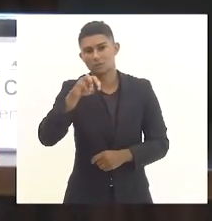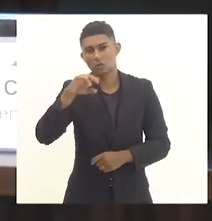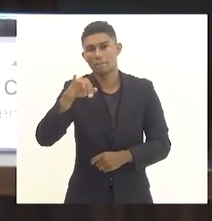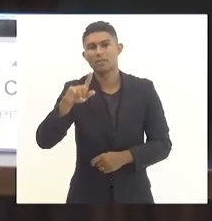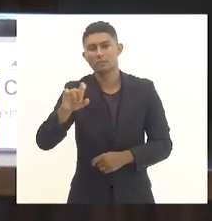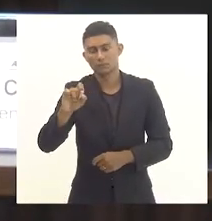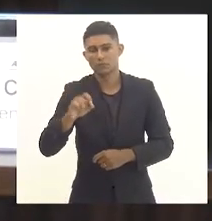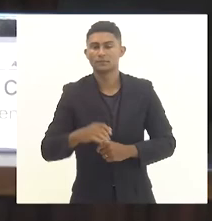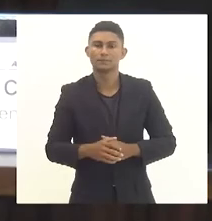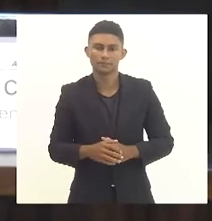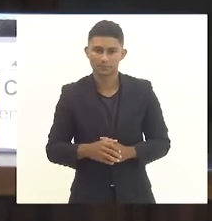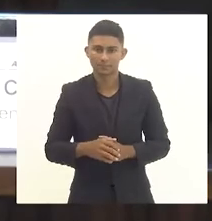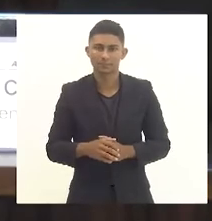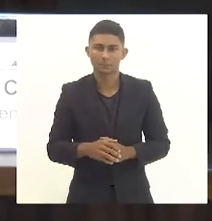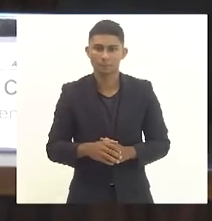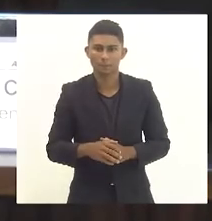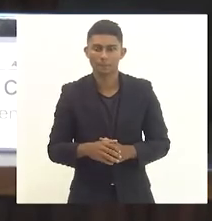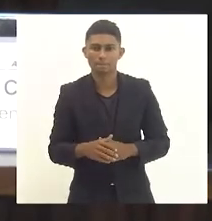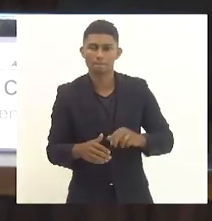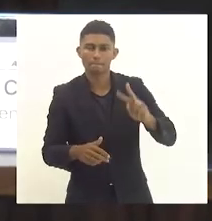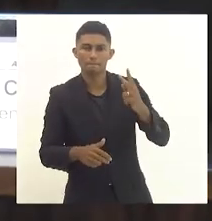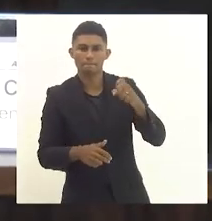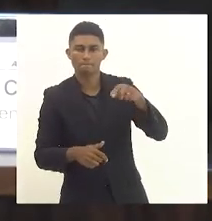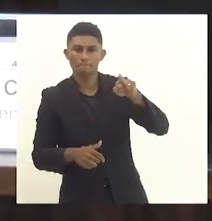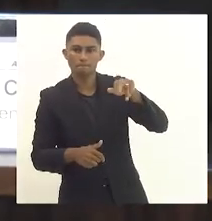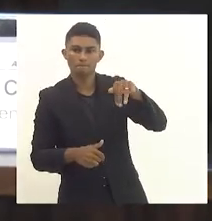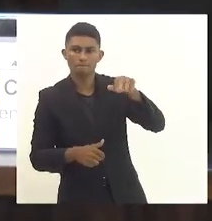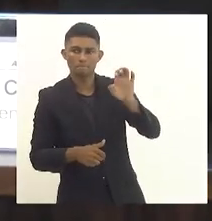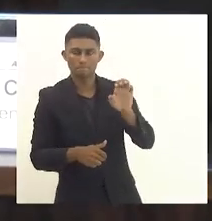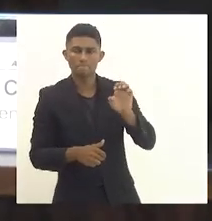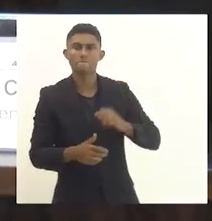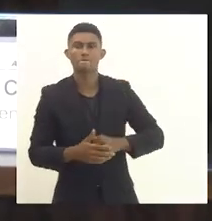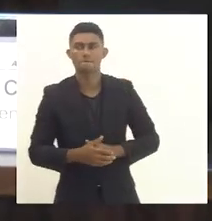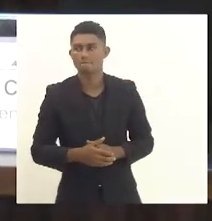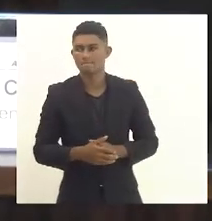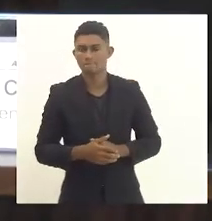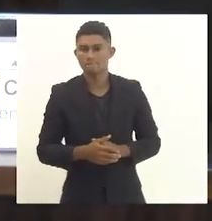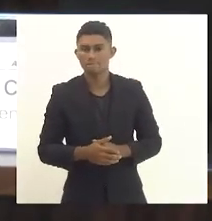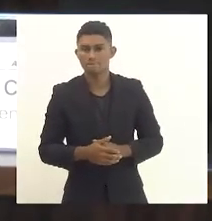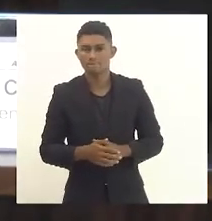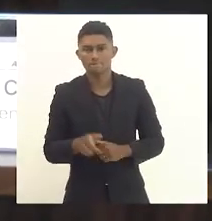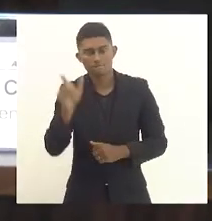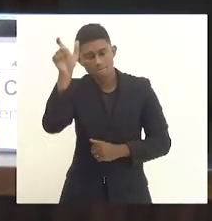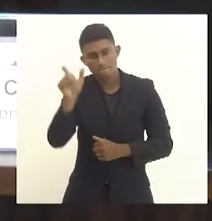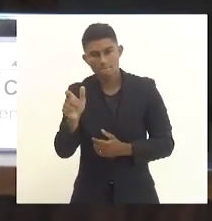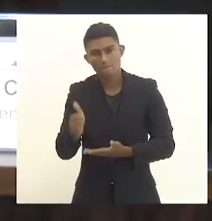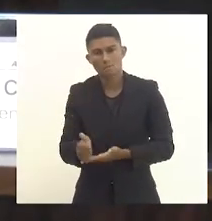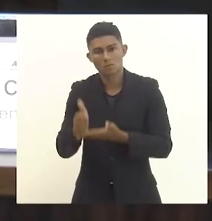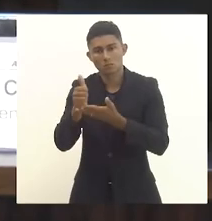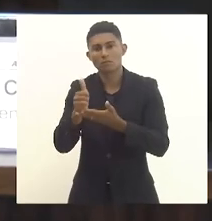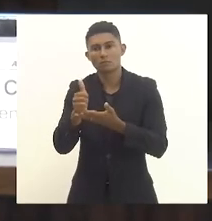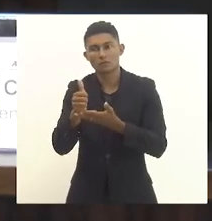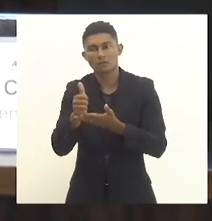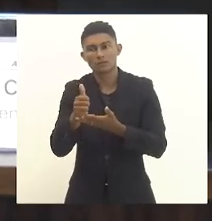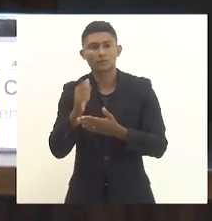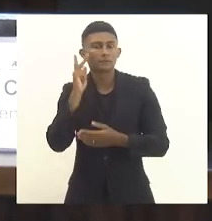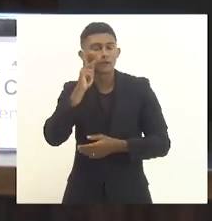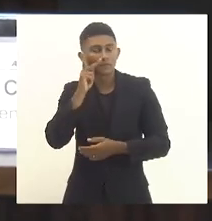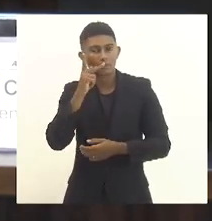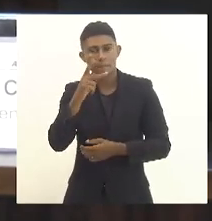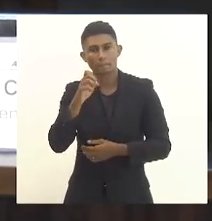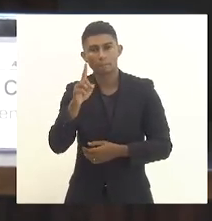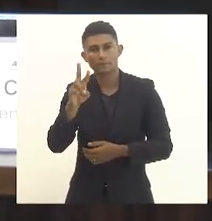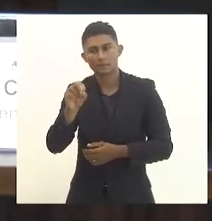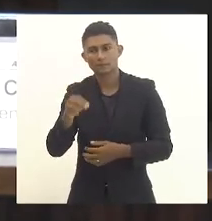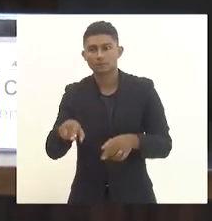ABI, Henrique Roman, assessor do vereador Pedro Duarte, Leonardo